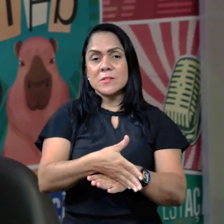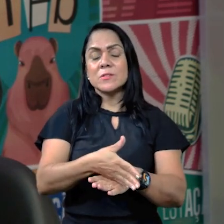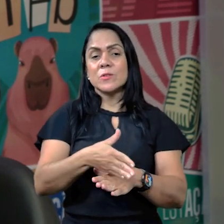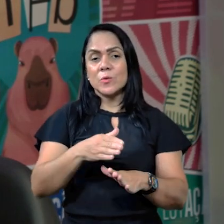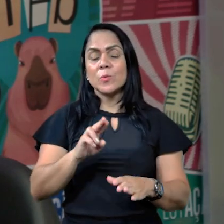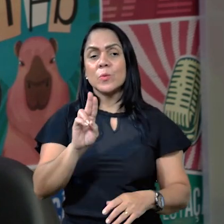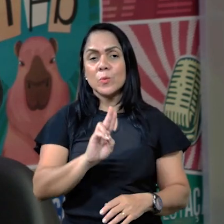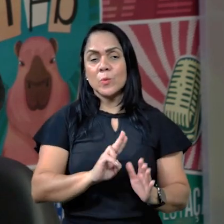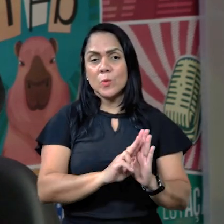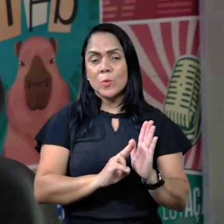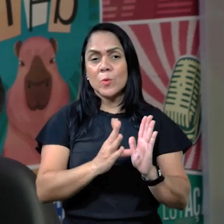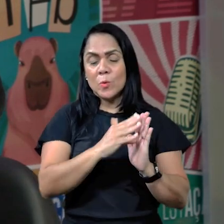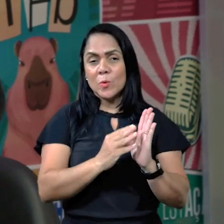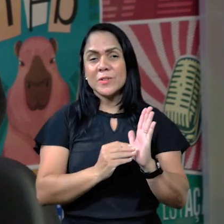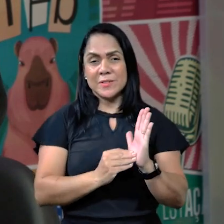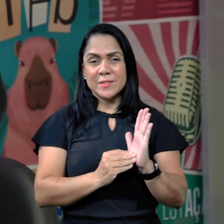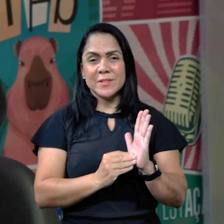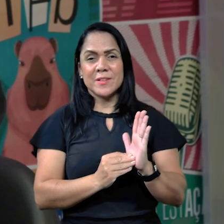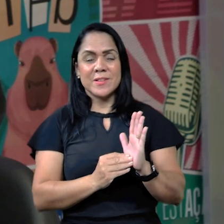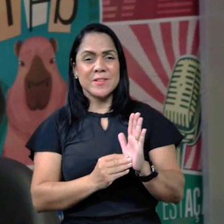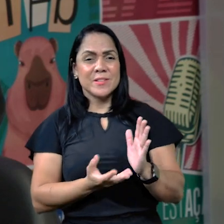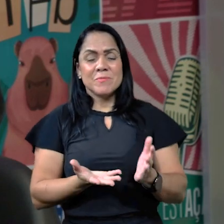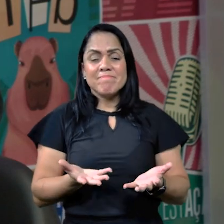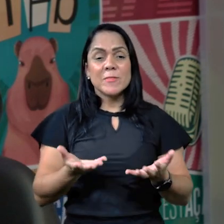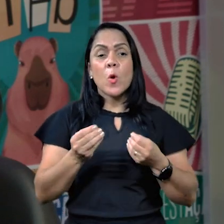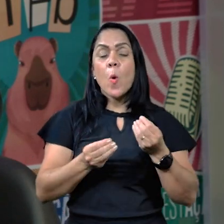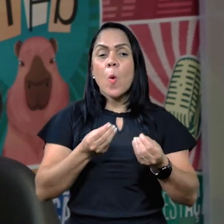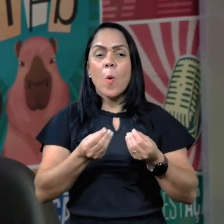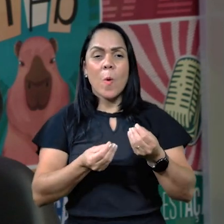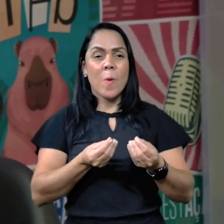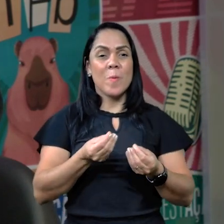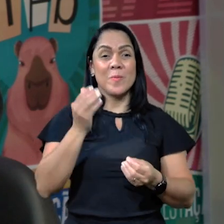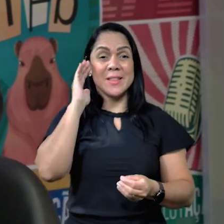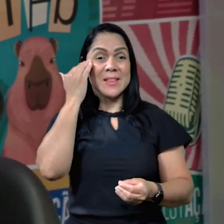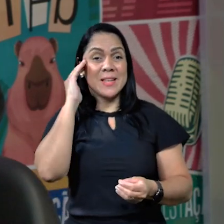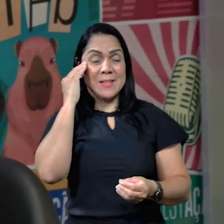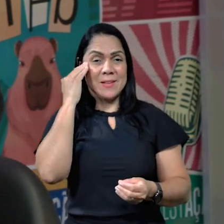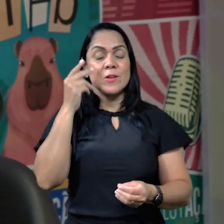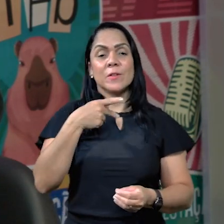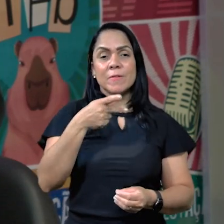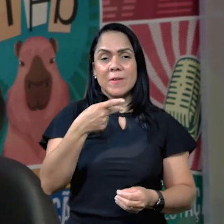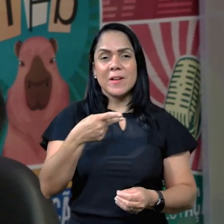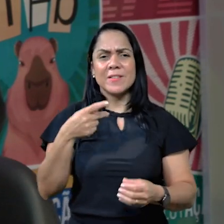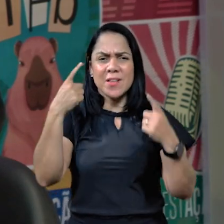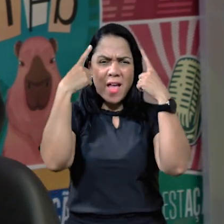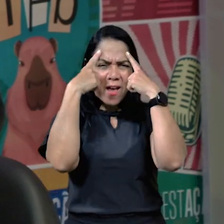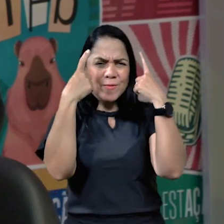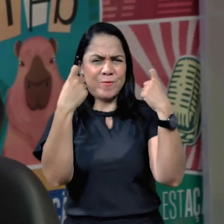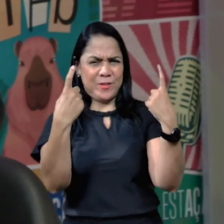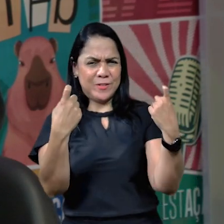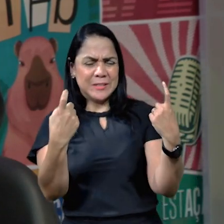quero que você entenda o que eu tô falando. Exata. Isso é tão